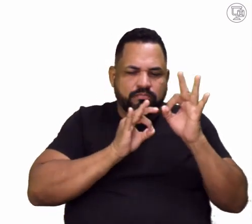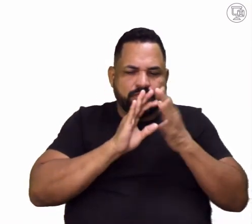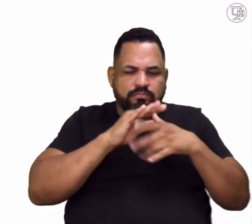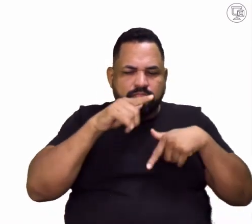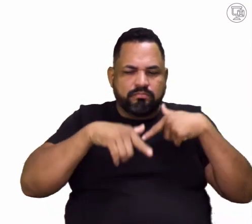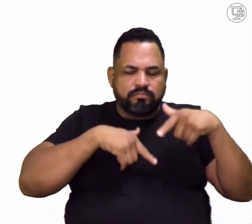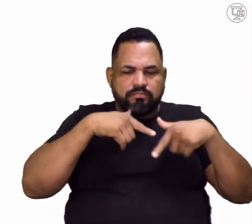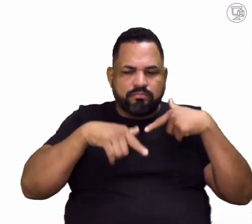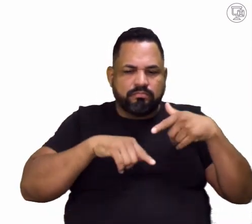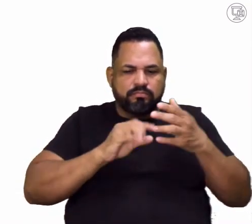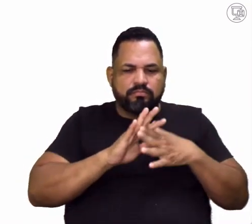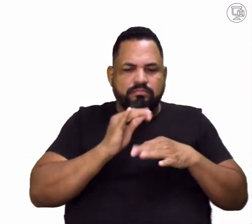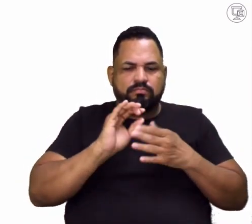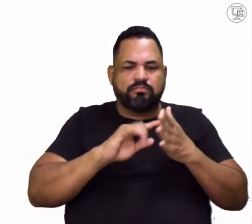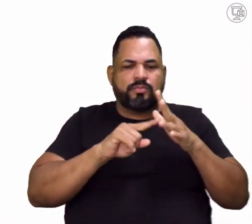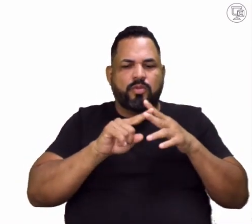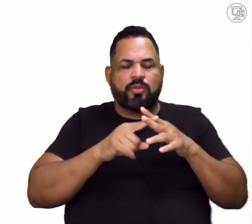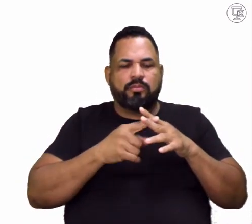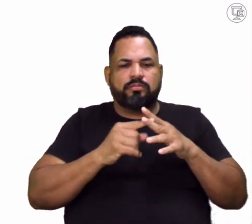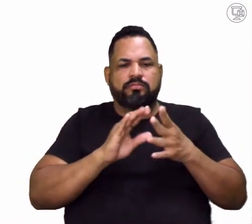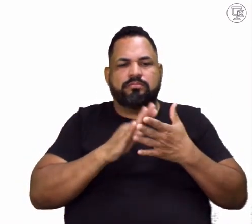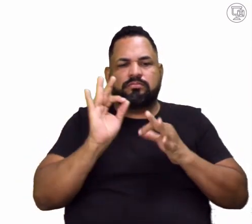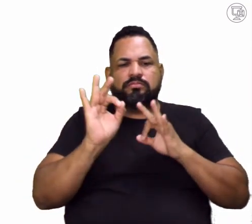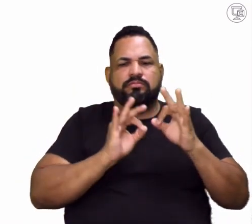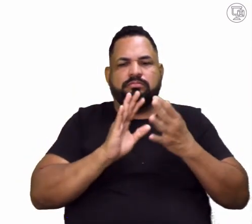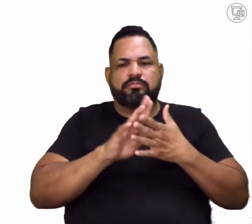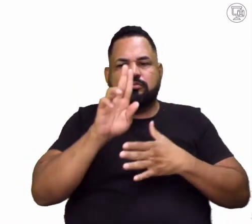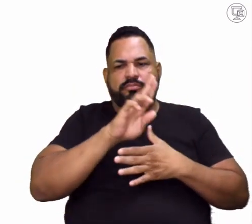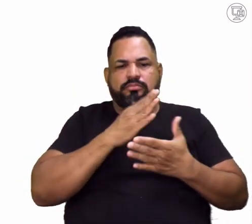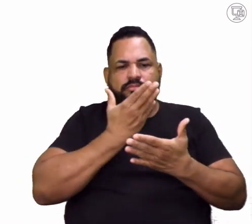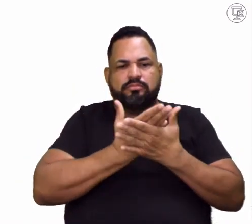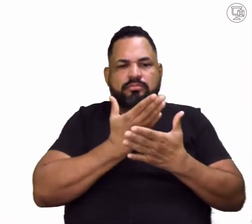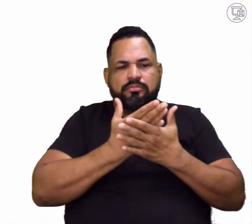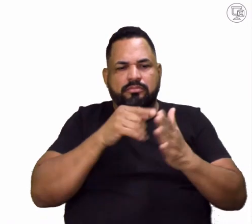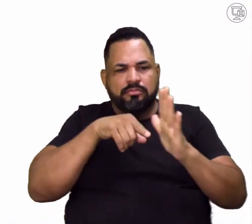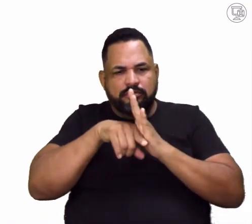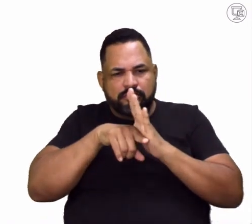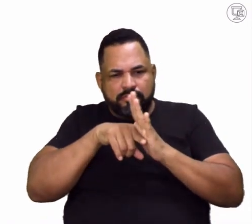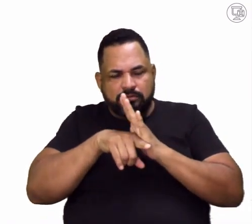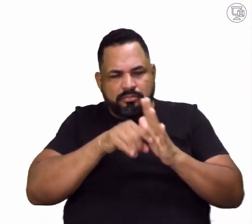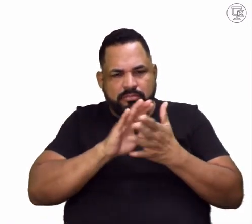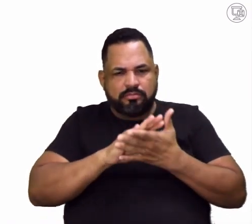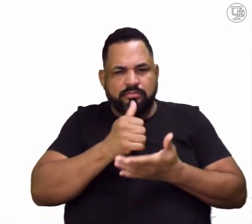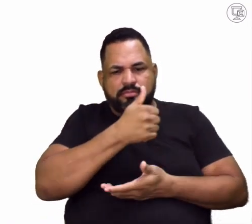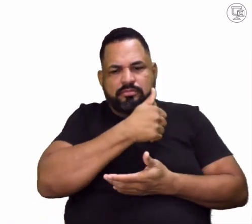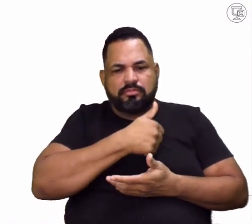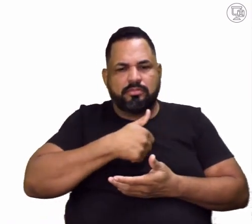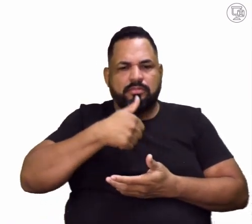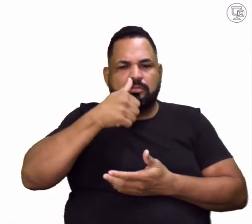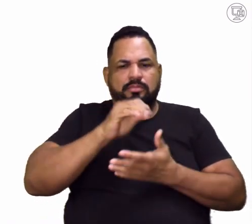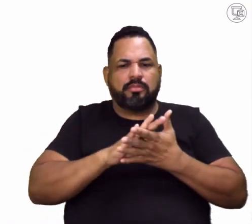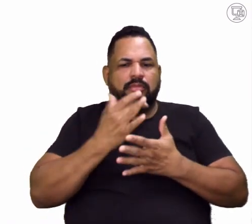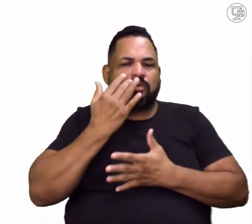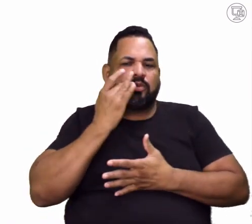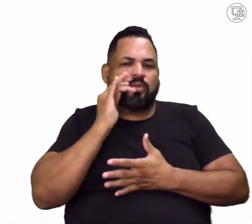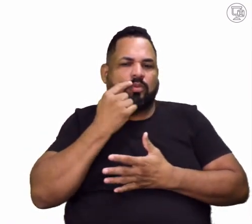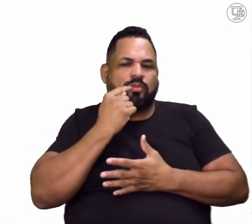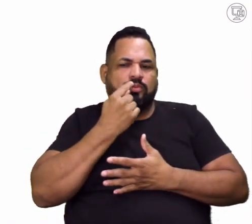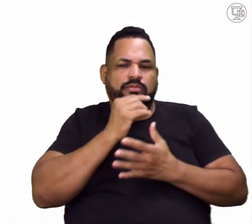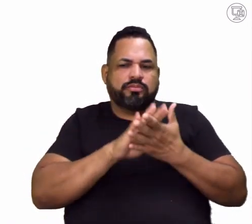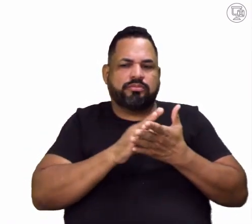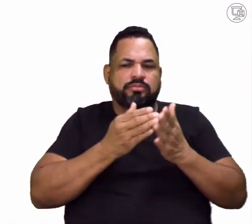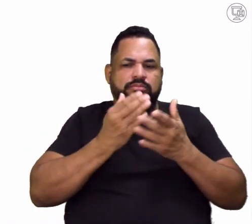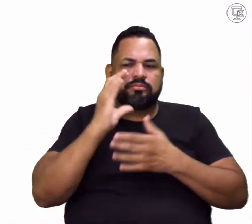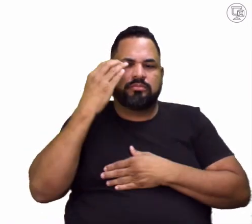tudo então tá aí ó no estudo dos materiais utilizados para restauração de dentes os cientista pesquisa entre